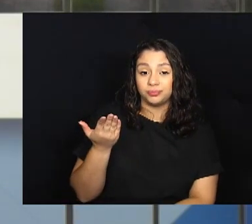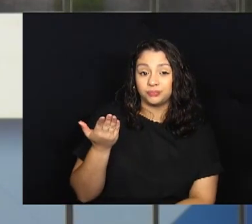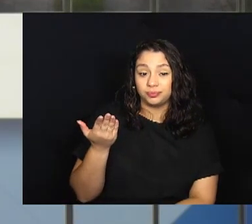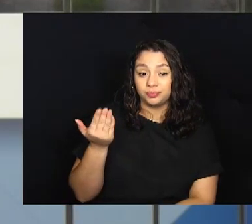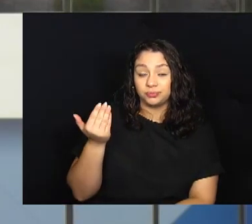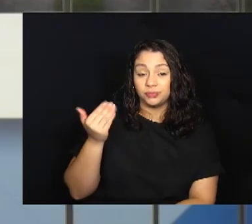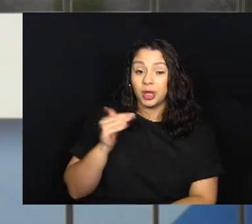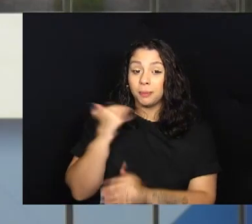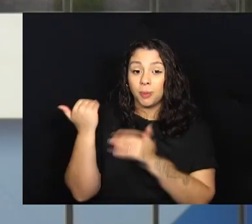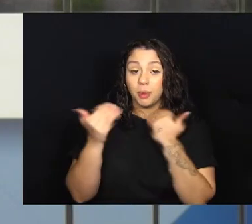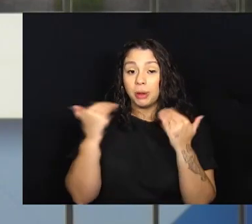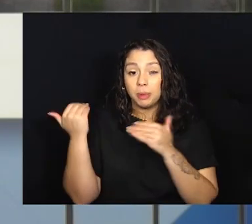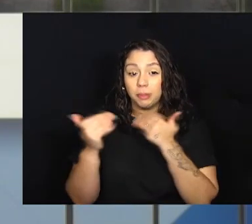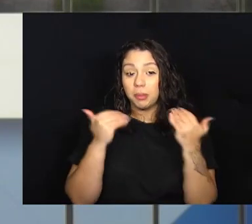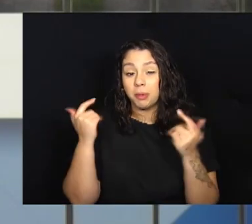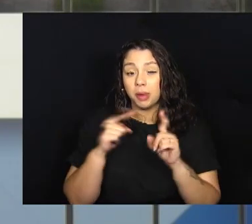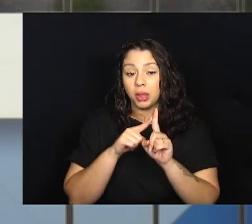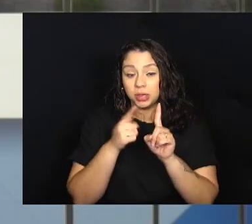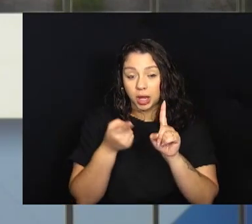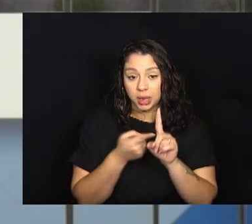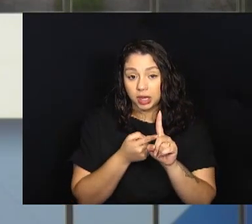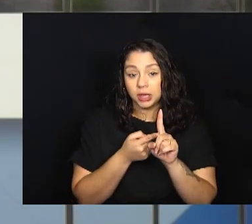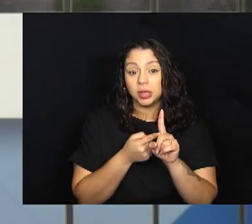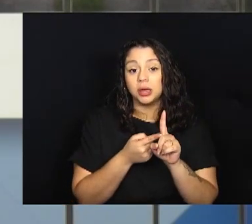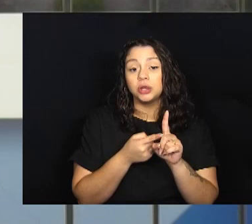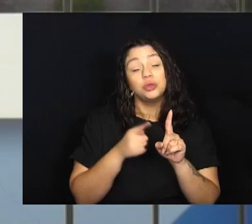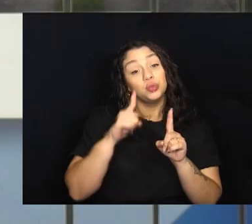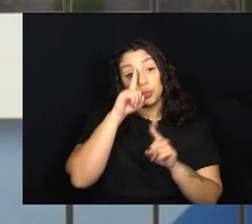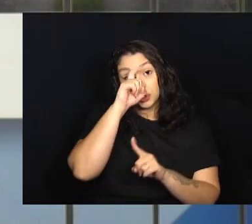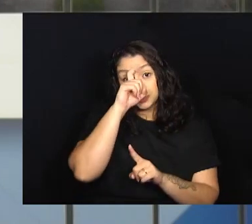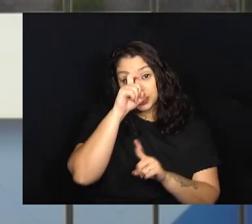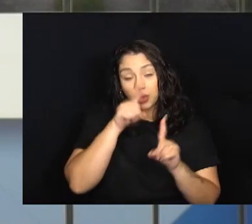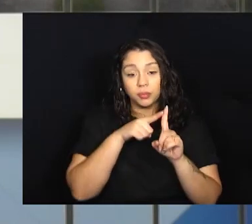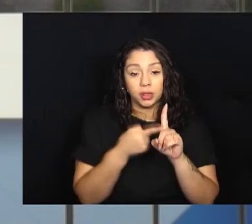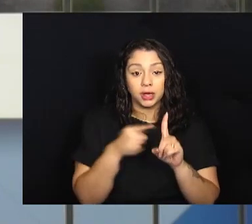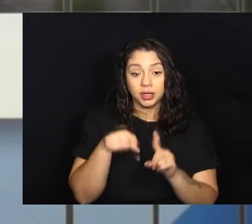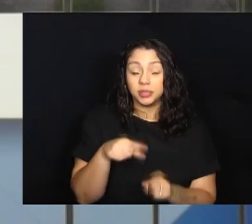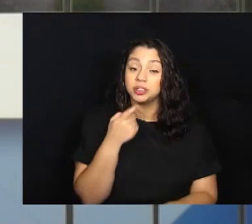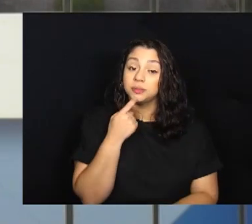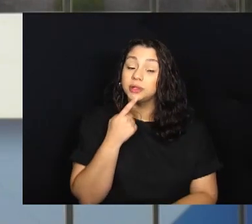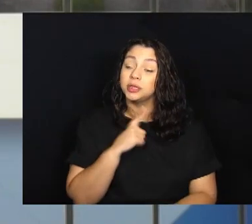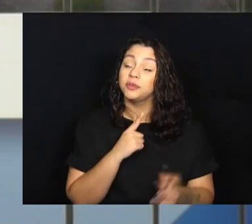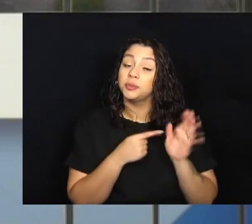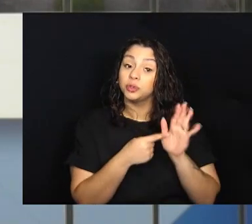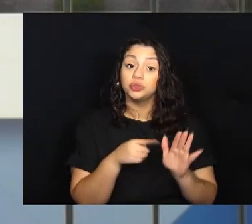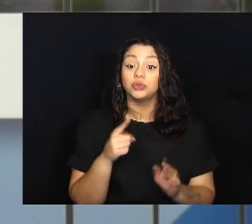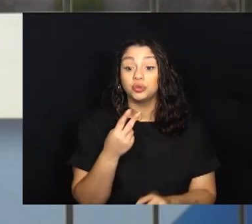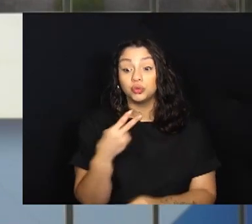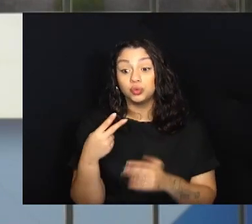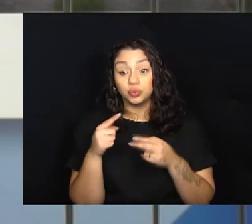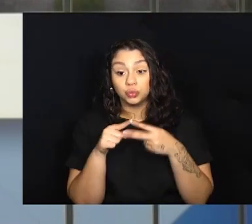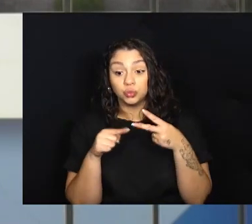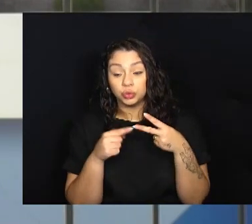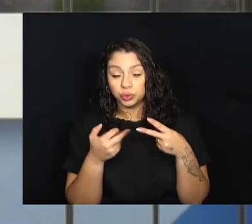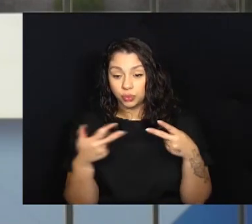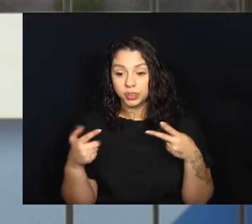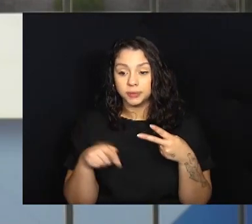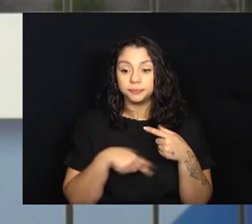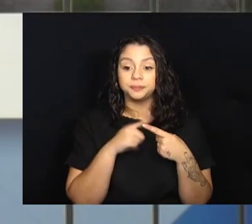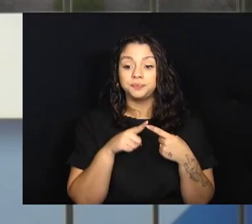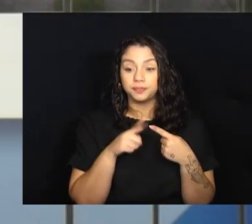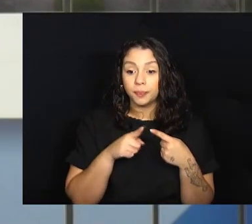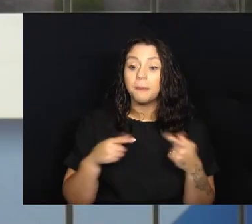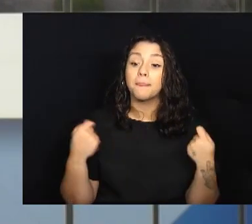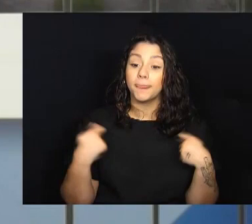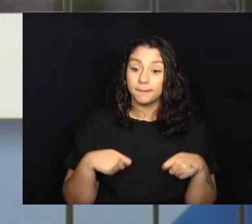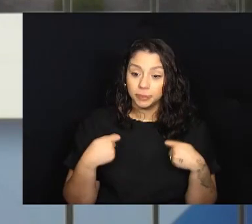das mortes que aconteceram na maternidade. Isso escancarou, na minha opinião, duas questões. Uma é que a